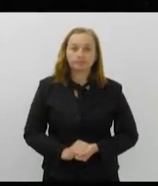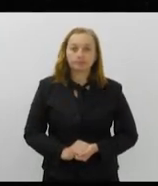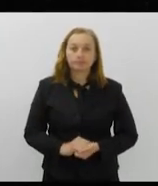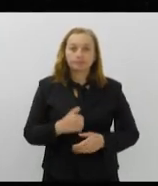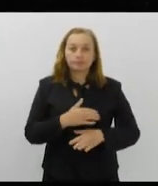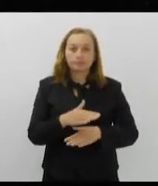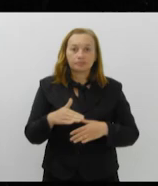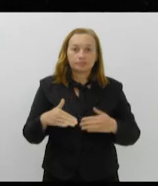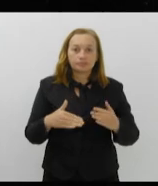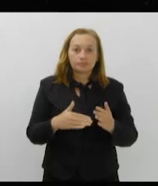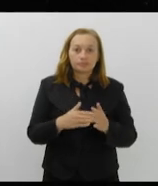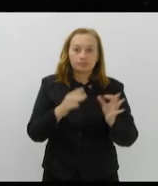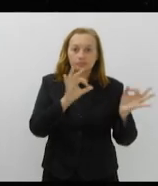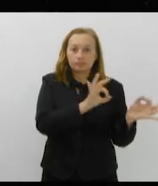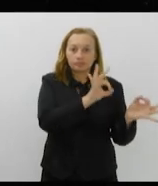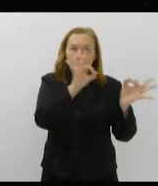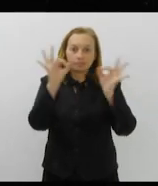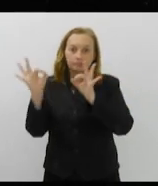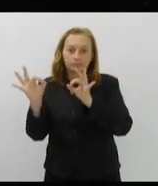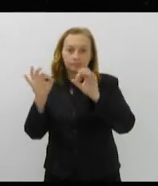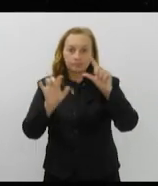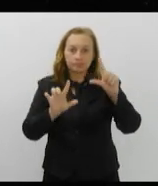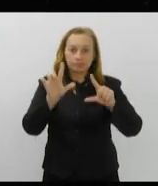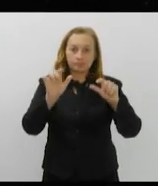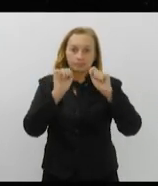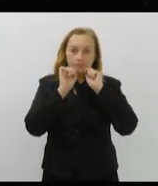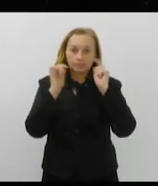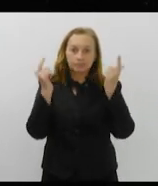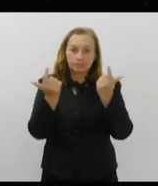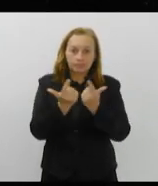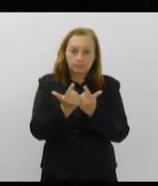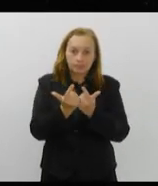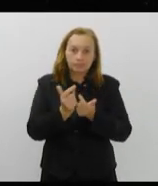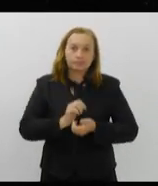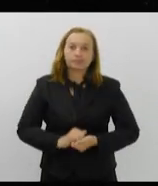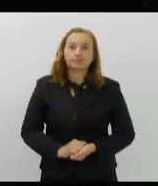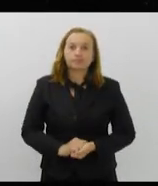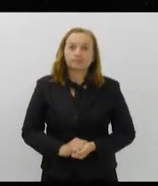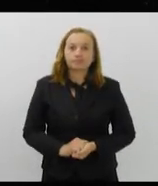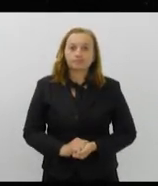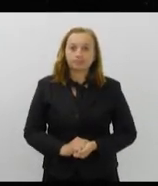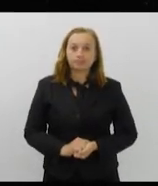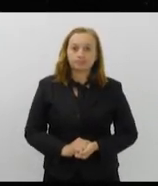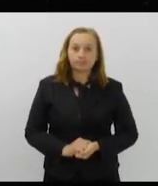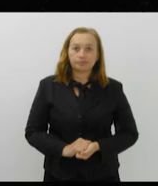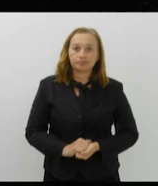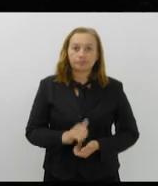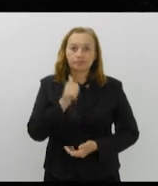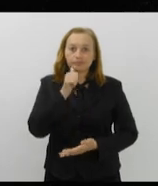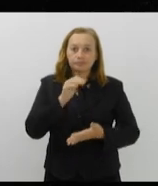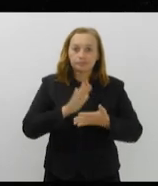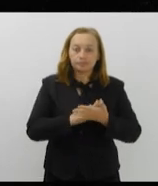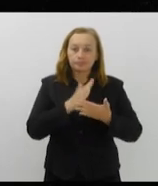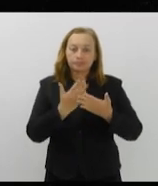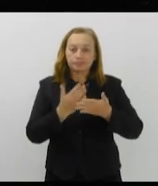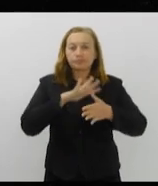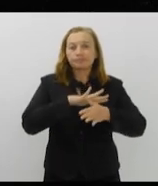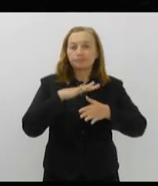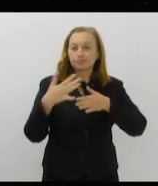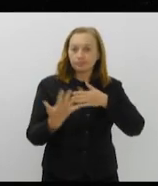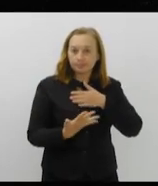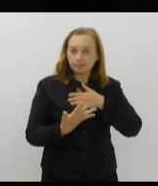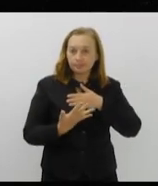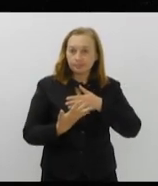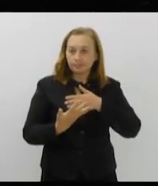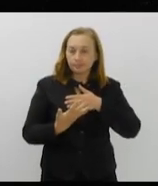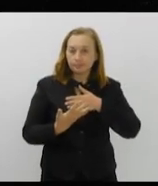senhores telespectadores da TV alerge senhora intérprete